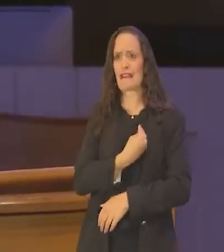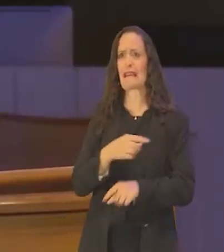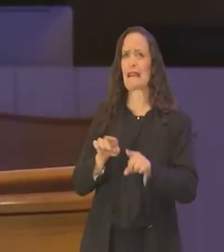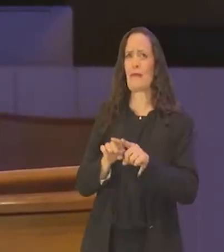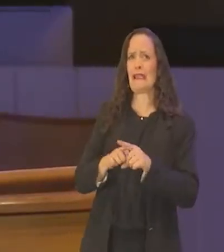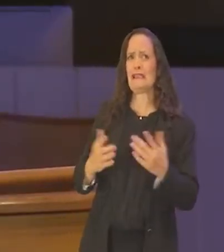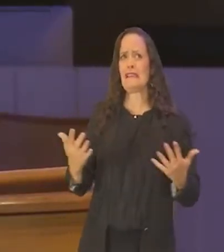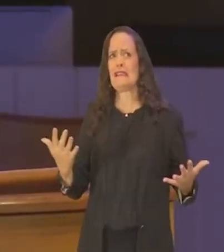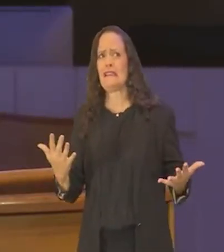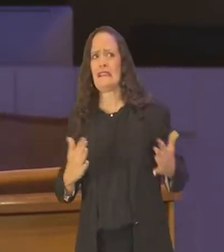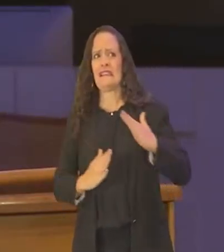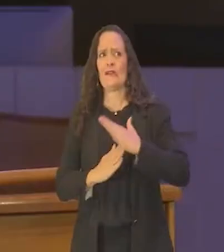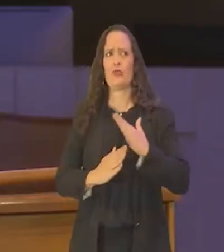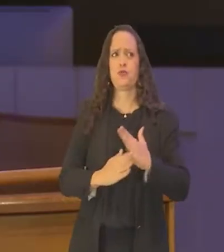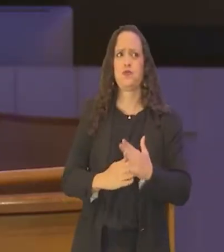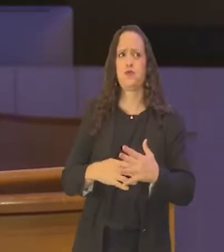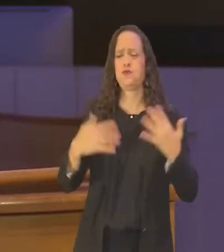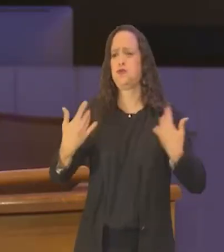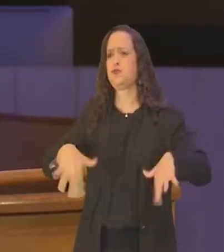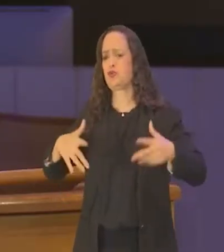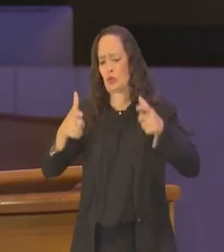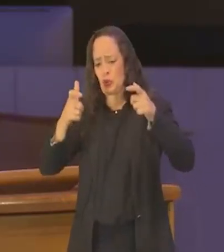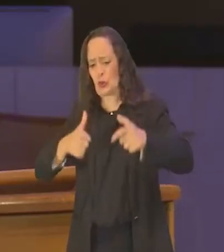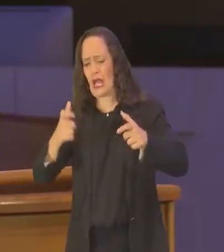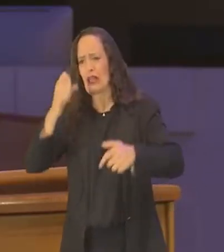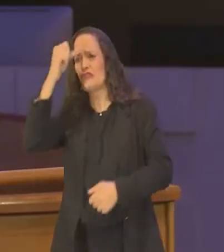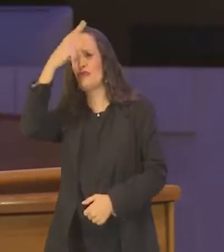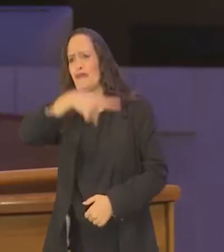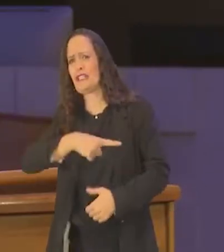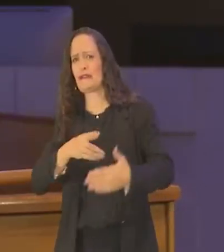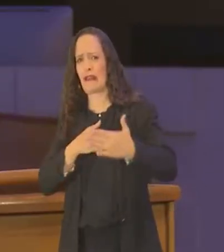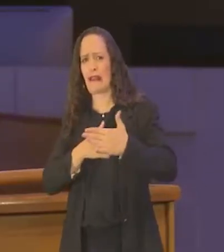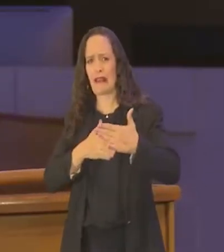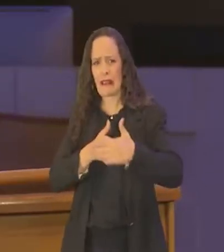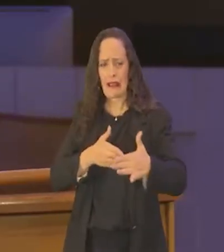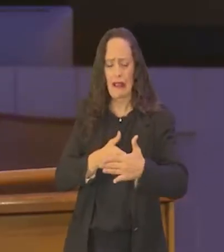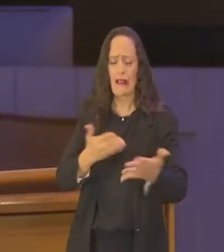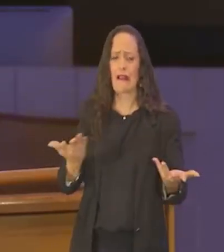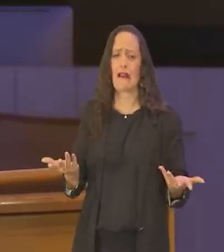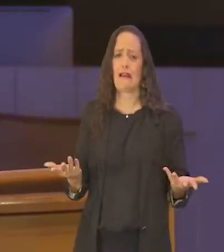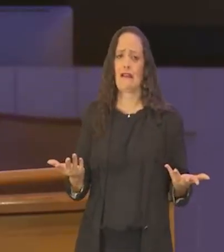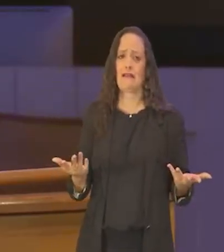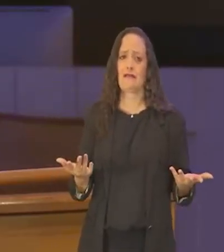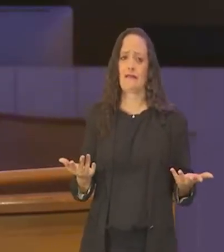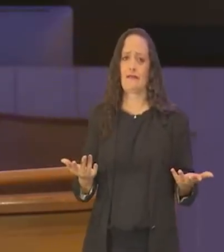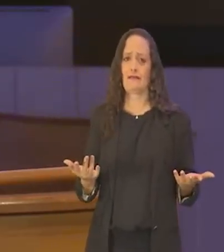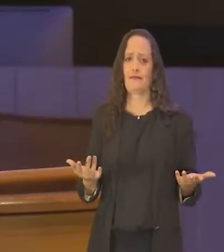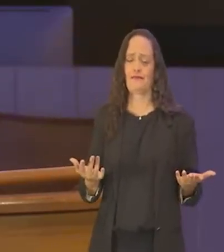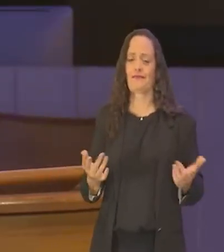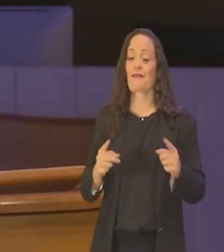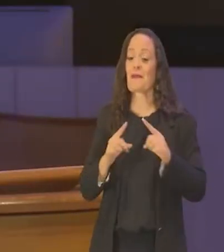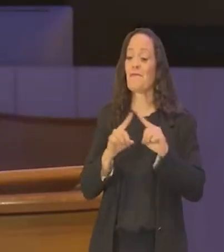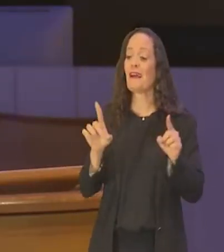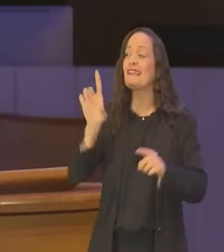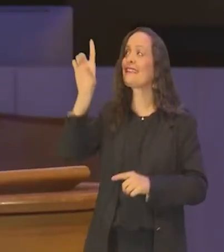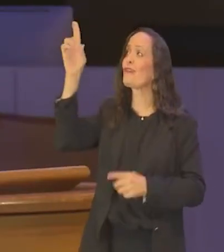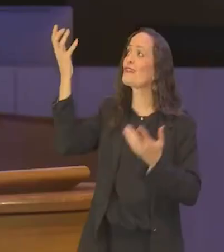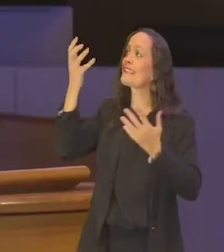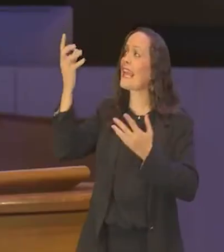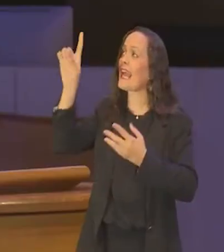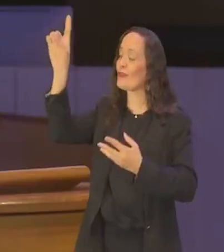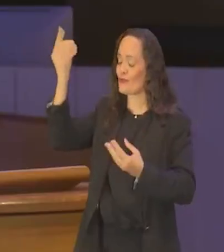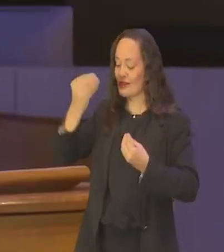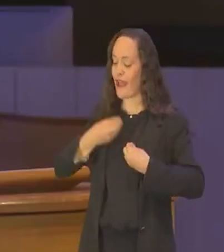irmãos. Às vezes Deus nos coloca em um ambiente de fato de dificuldade, diversidade. mas Ele quer gerar em nós